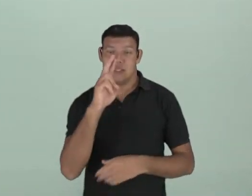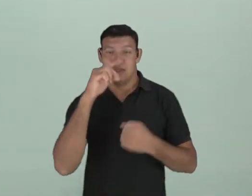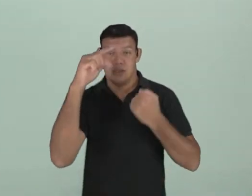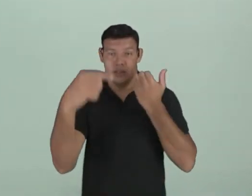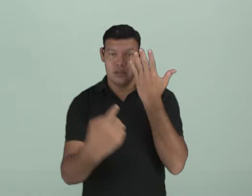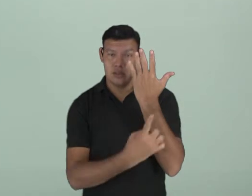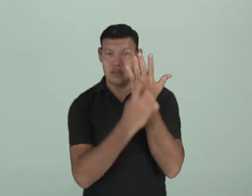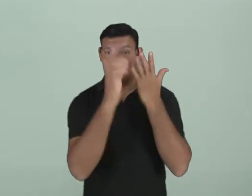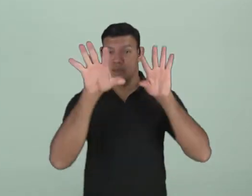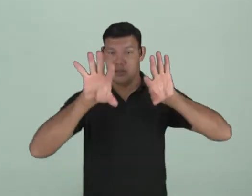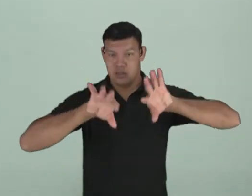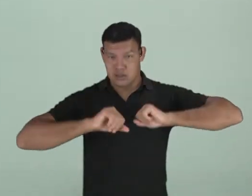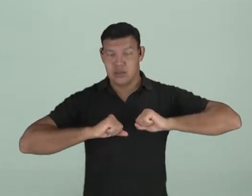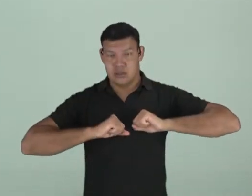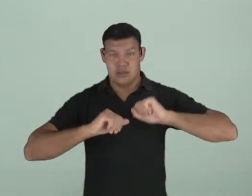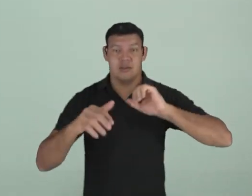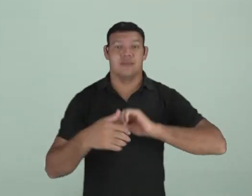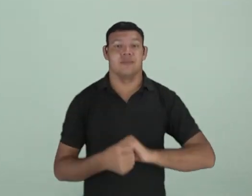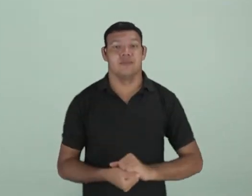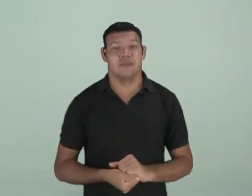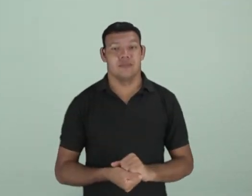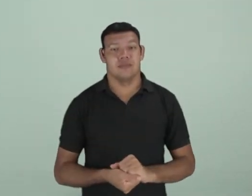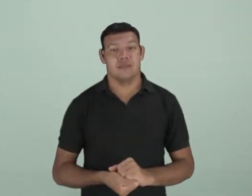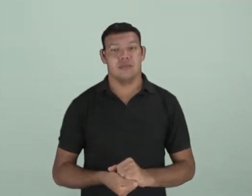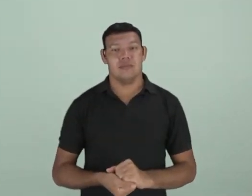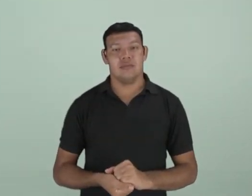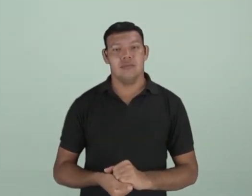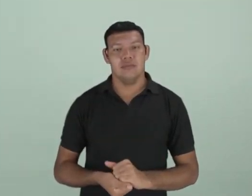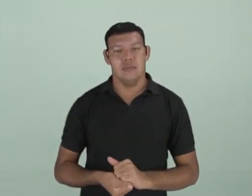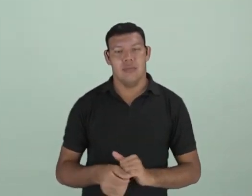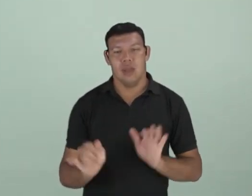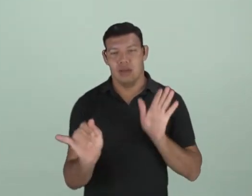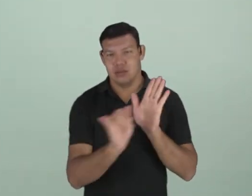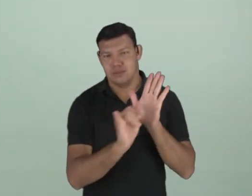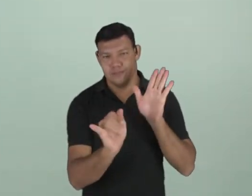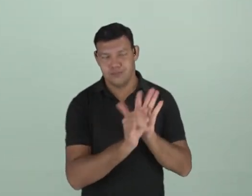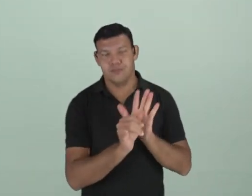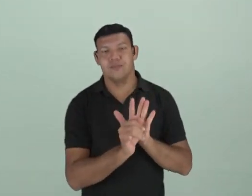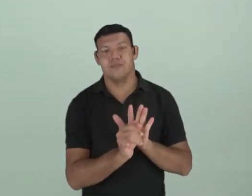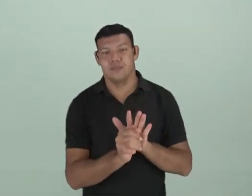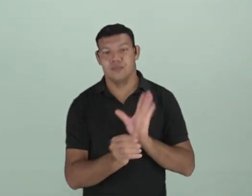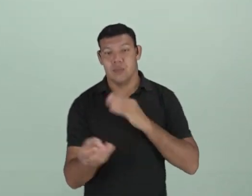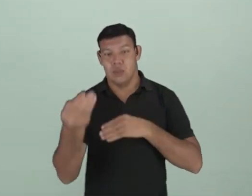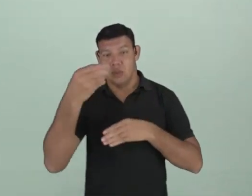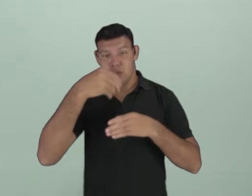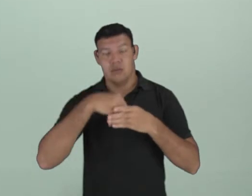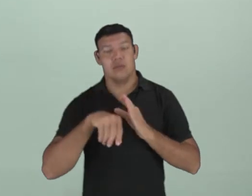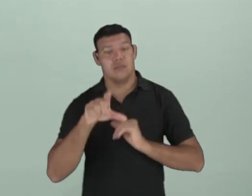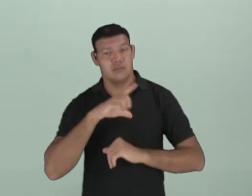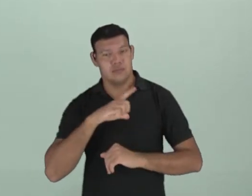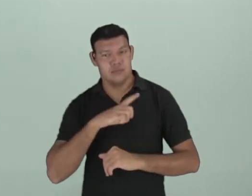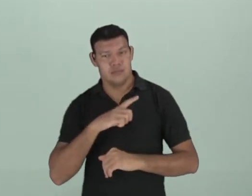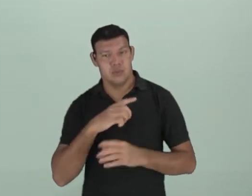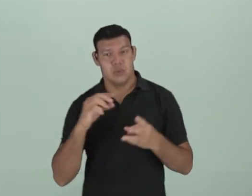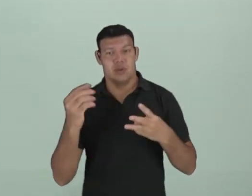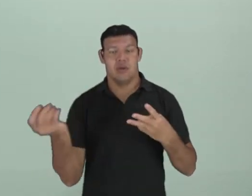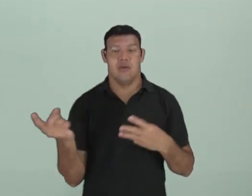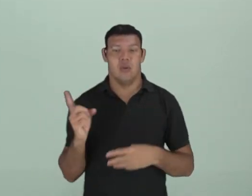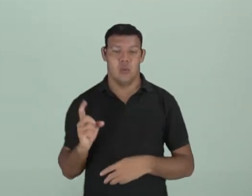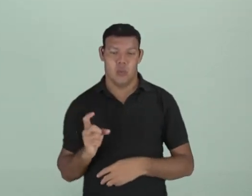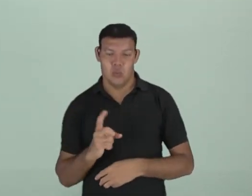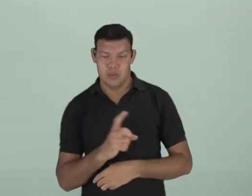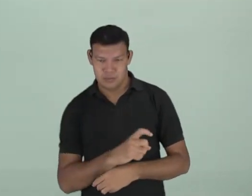adquirida, as células dessa resposta imune adquirida, ela vai identificar que existe no seu organismo um antígeno, um